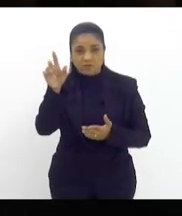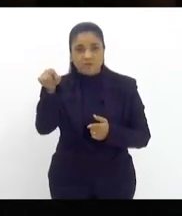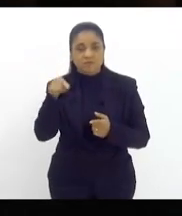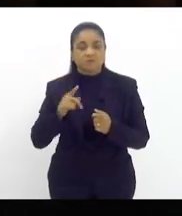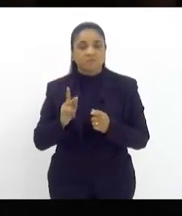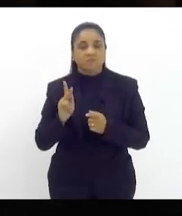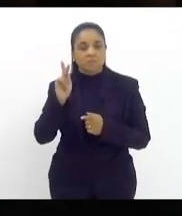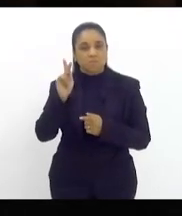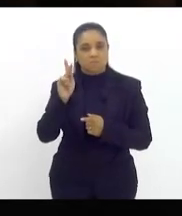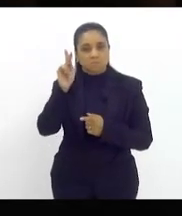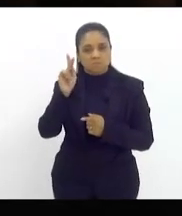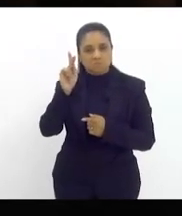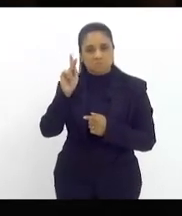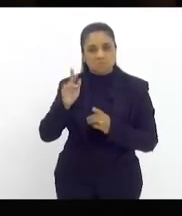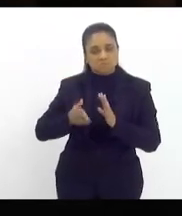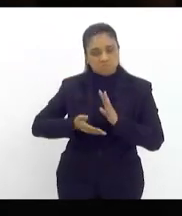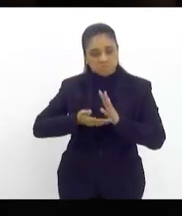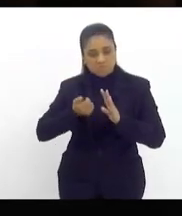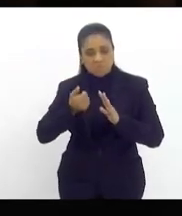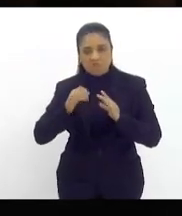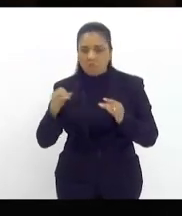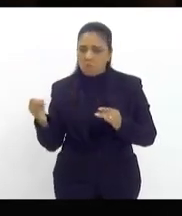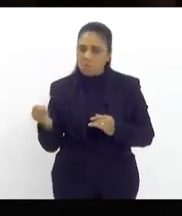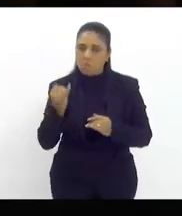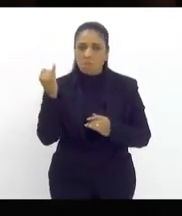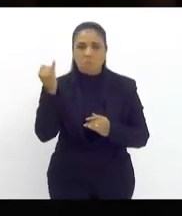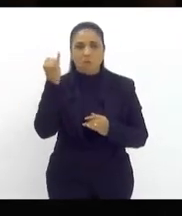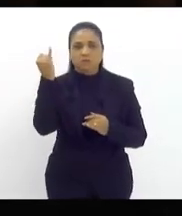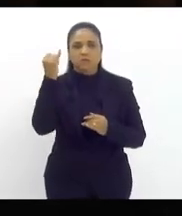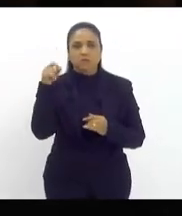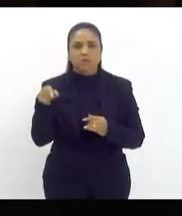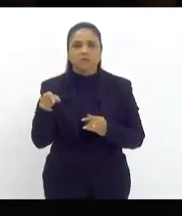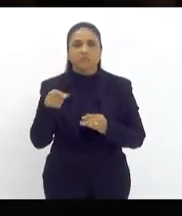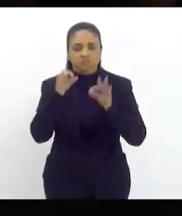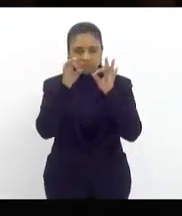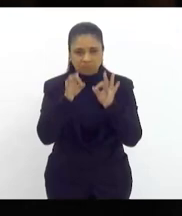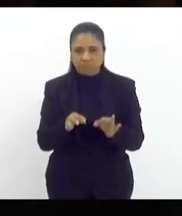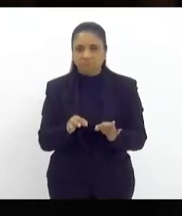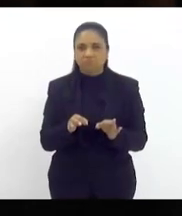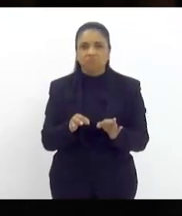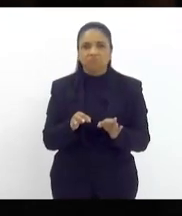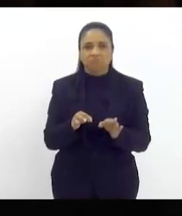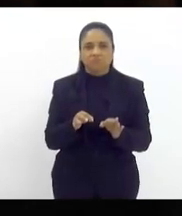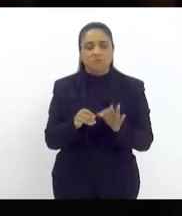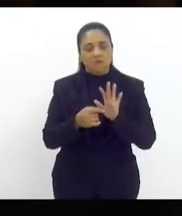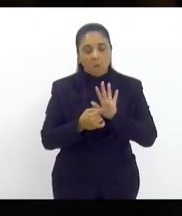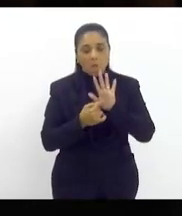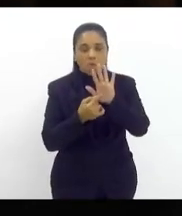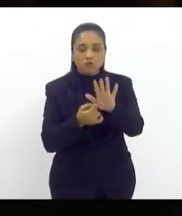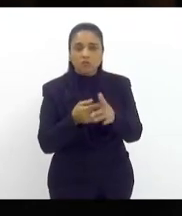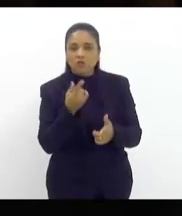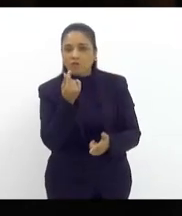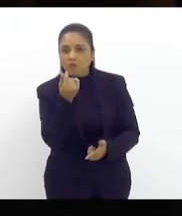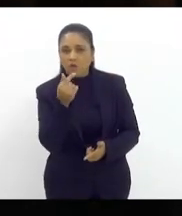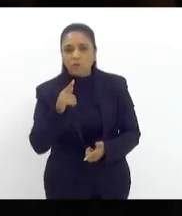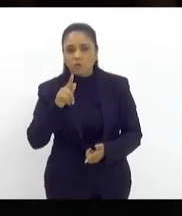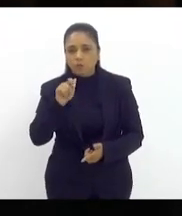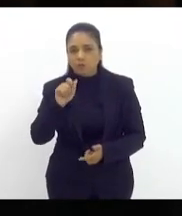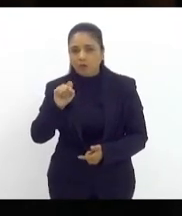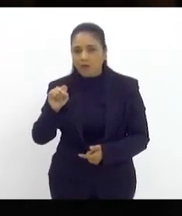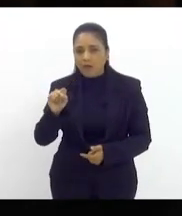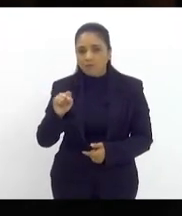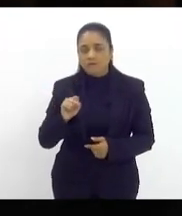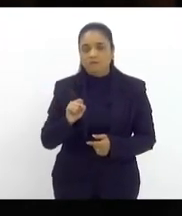Petrobras foi um acerto importante. Isso vai demonstrar no valor do gás de cozinha,